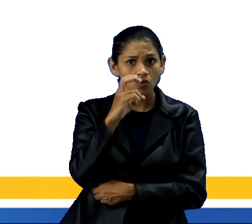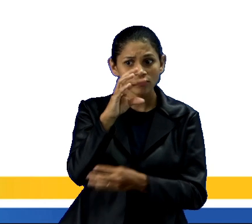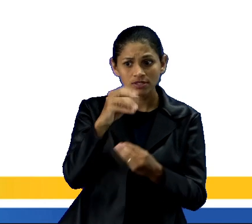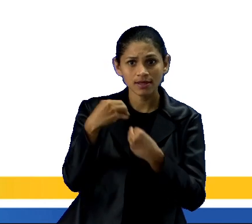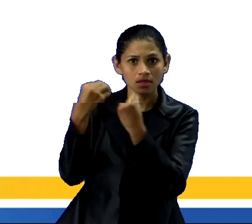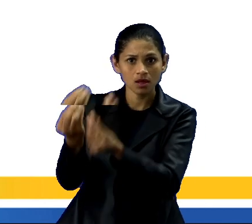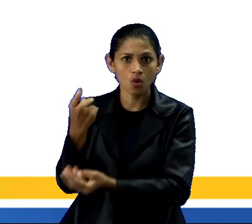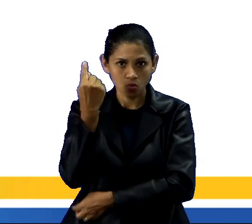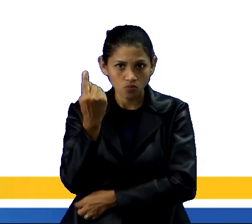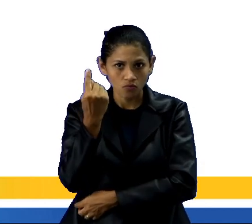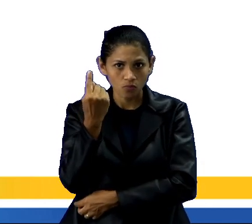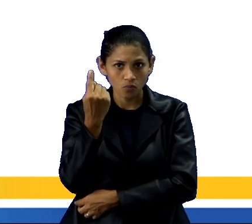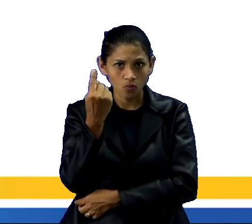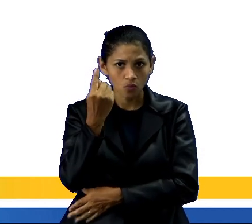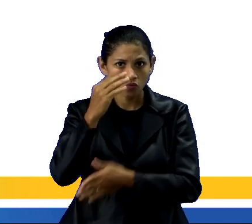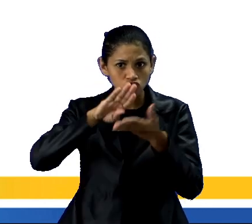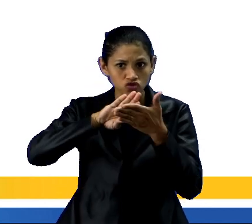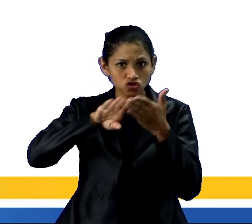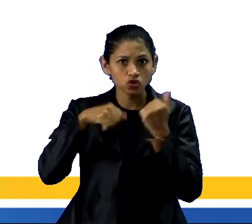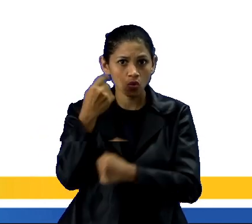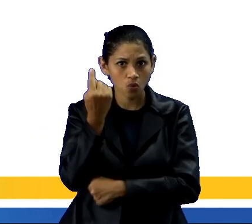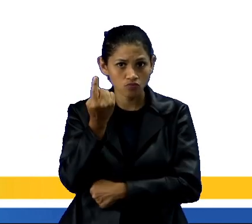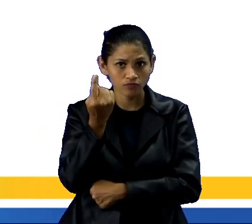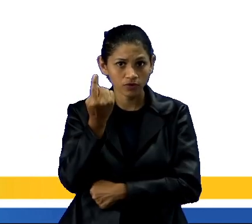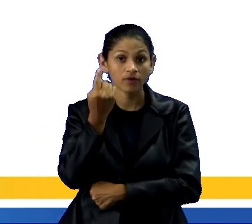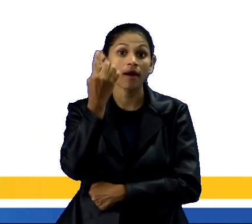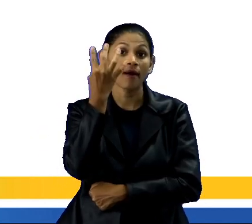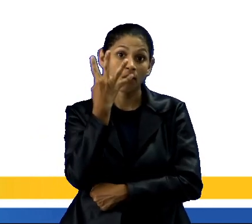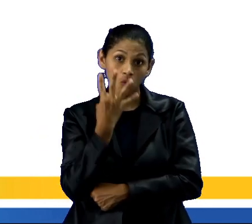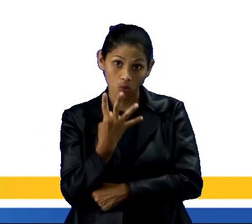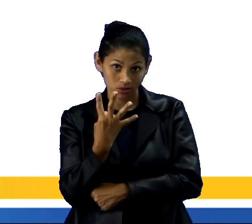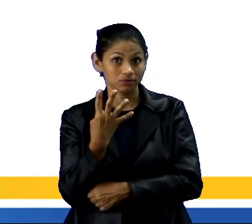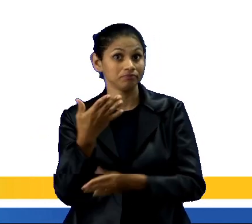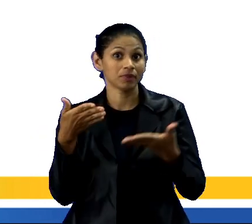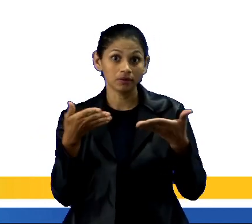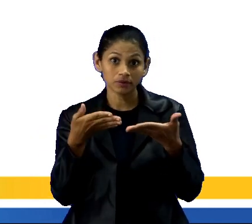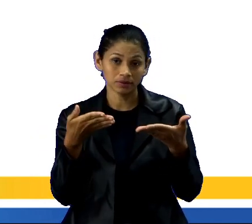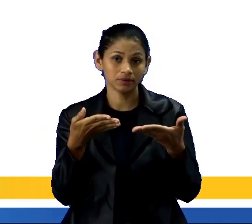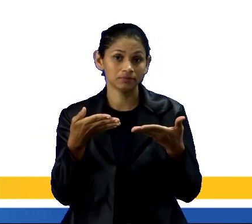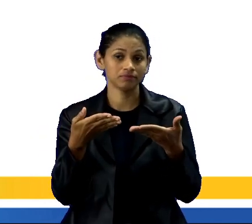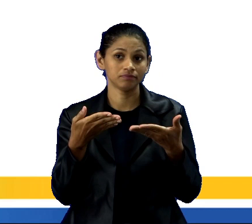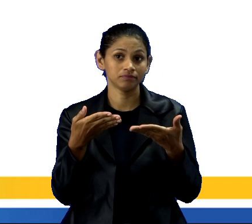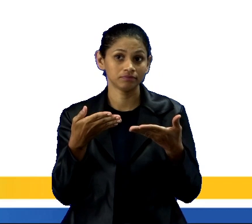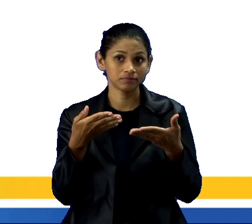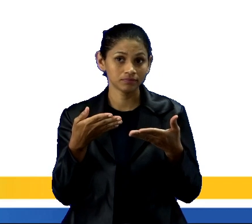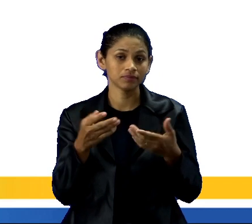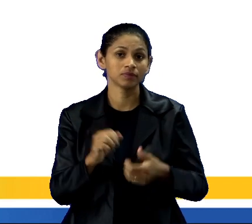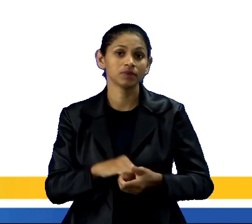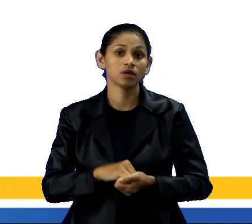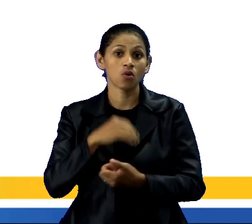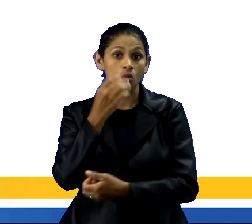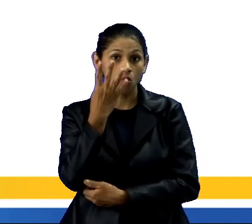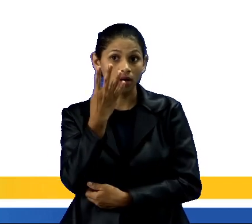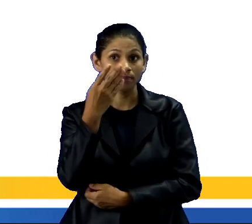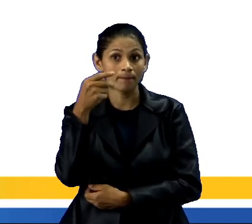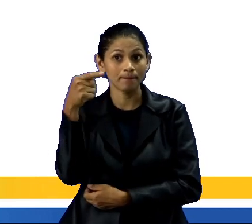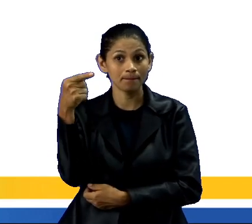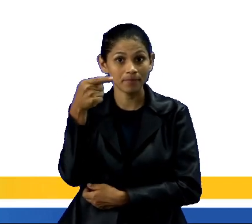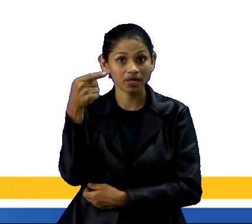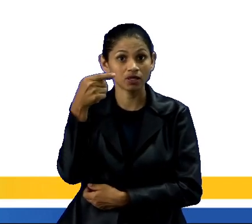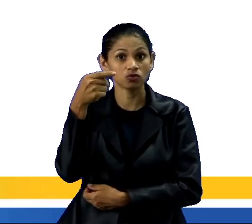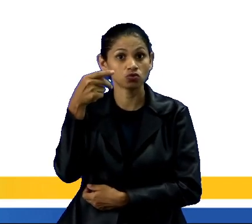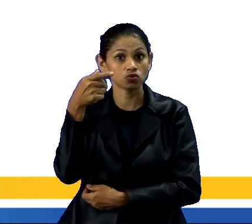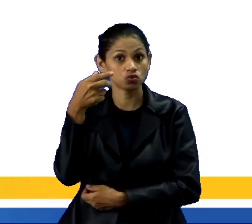quanto? 4. Então, o que acontece? Agora você tinha 5, agora você tem 4. 4